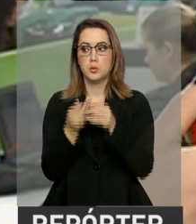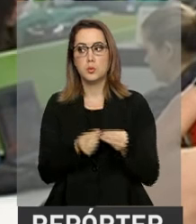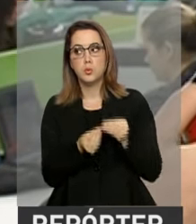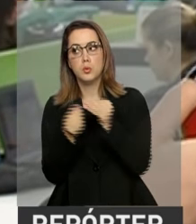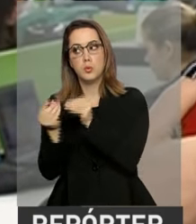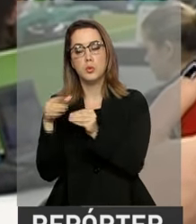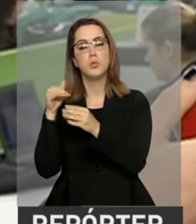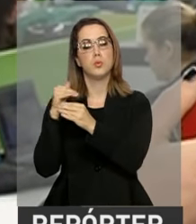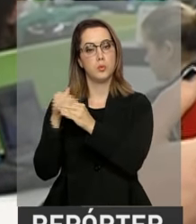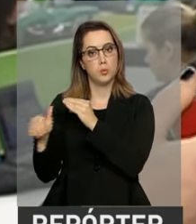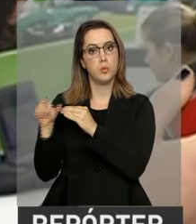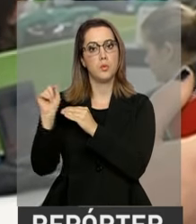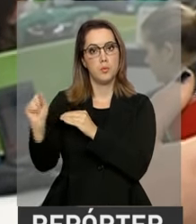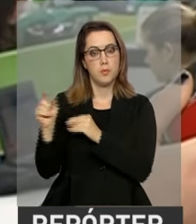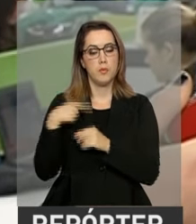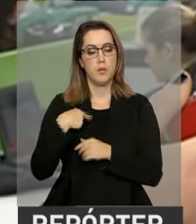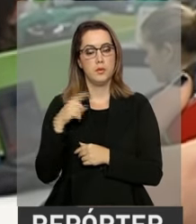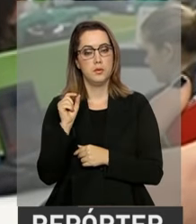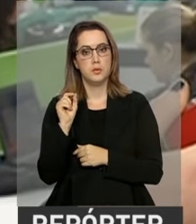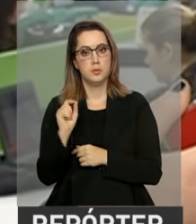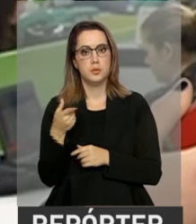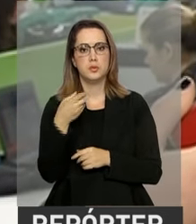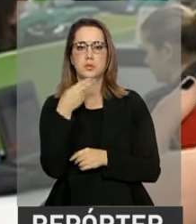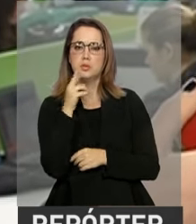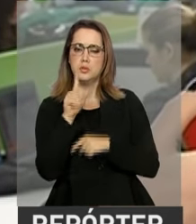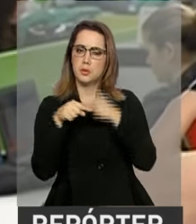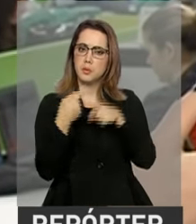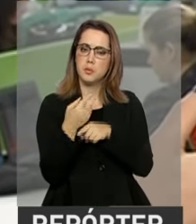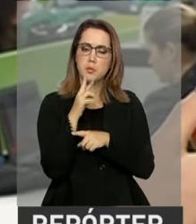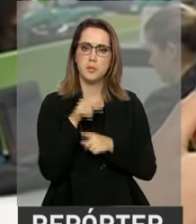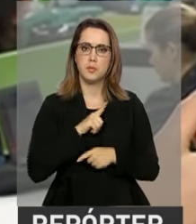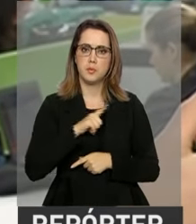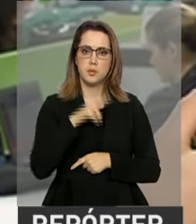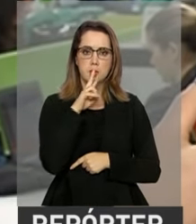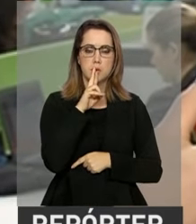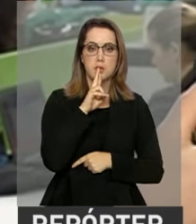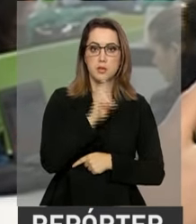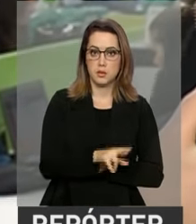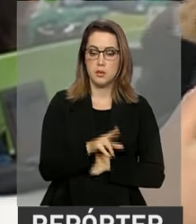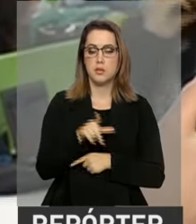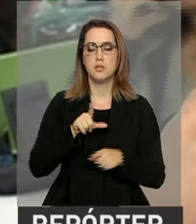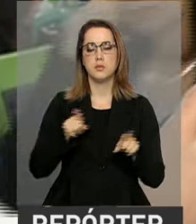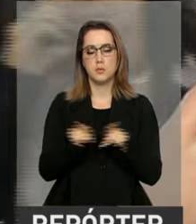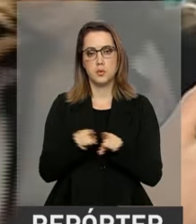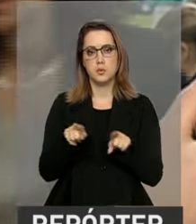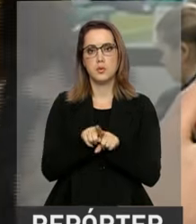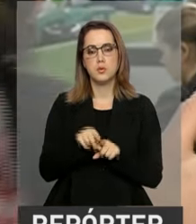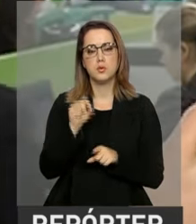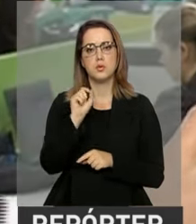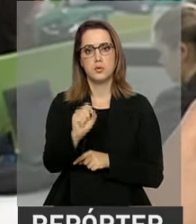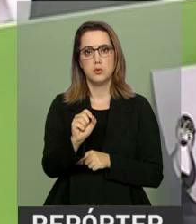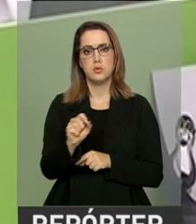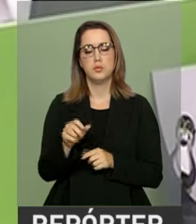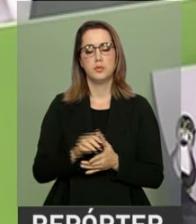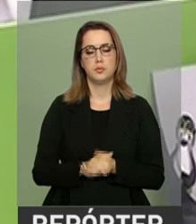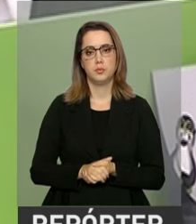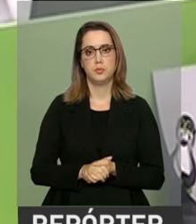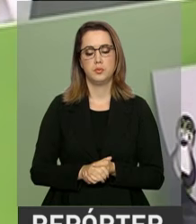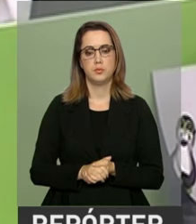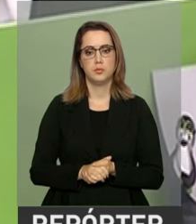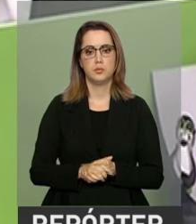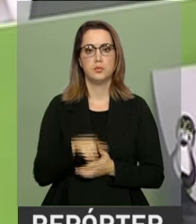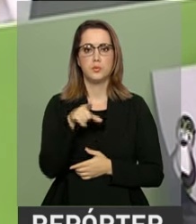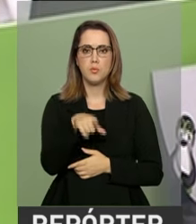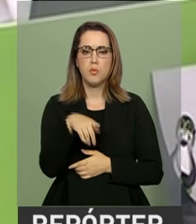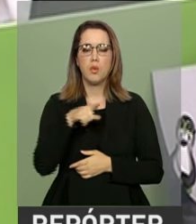Federal ali tratada quando tiver uma resposta o cidadão vai receber pelo euv também vai ser postada no Reclame Aqui o sistema de